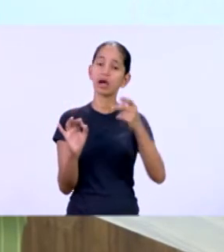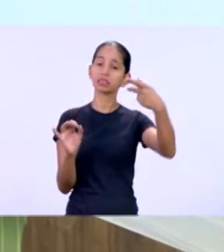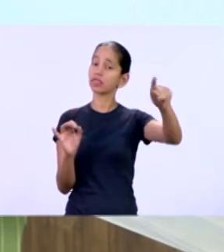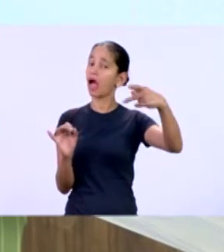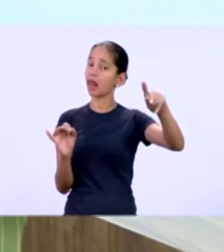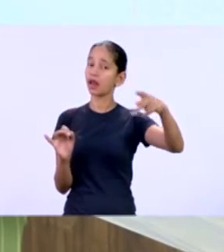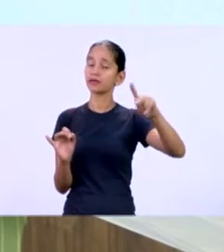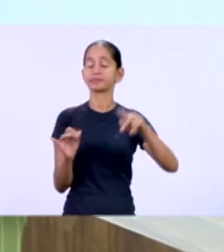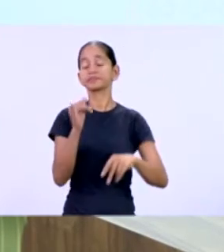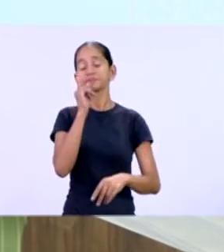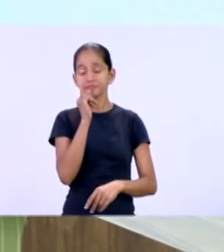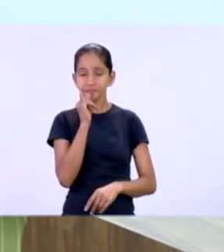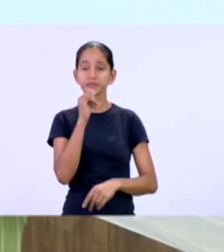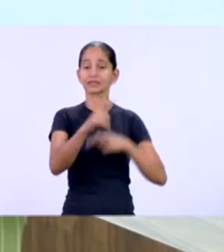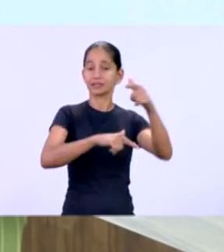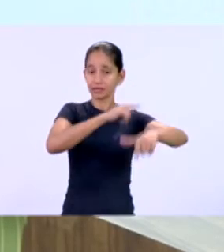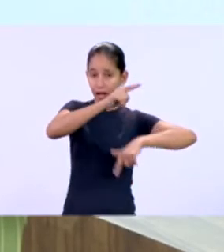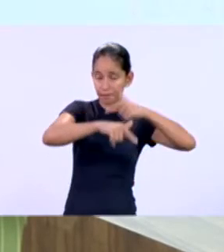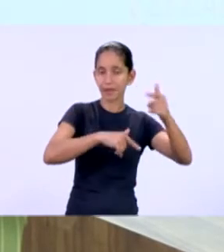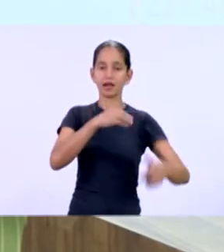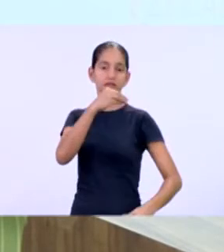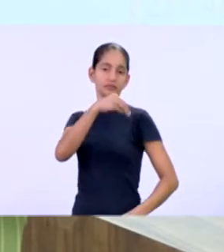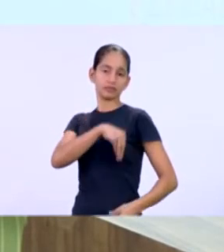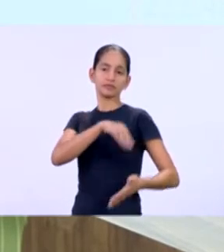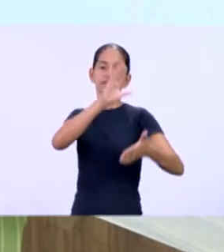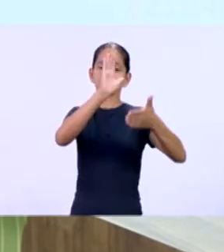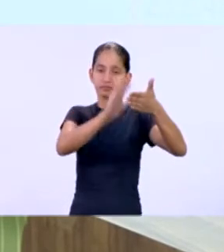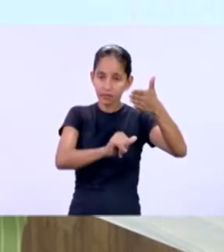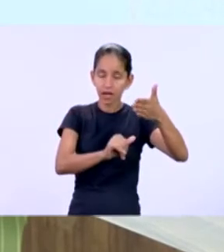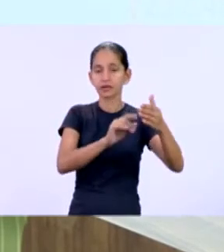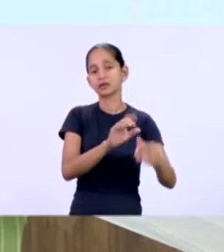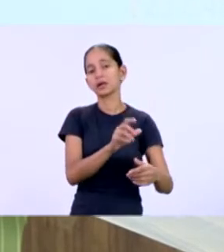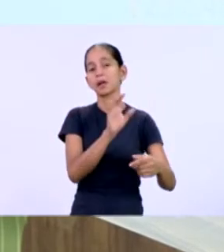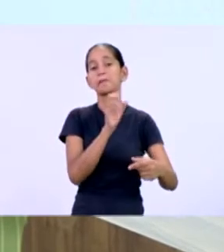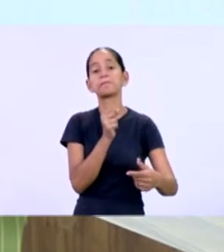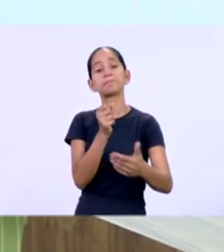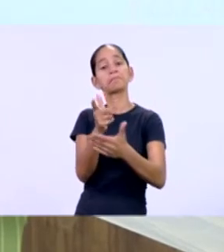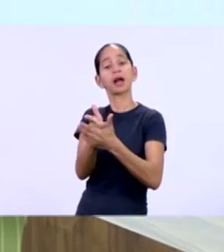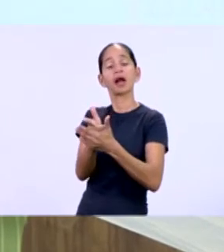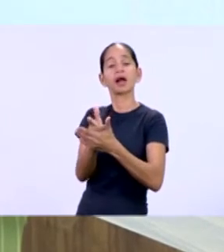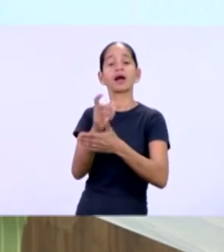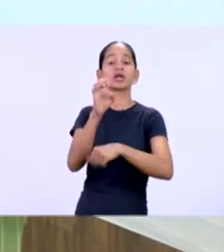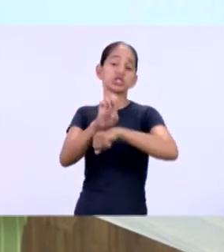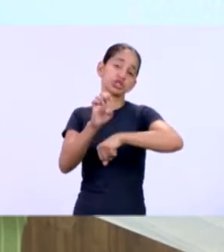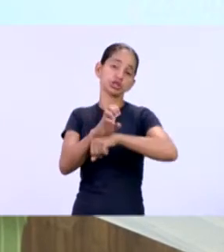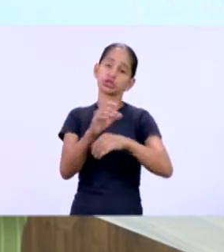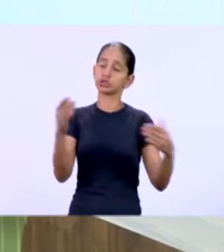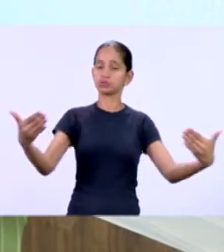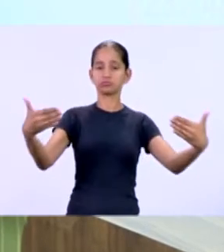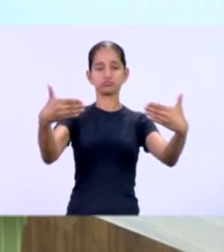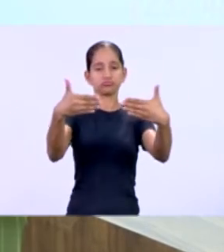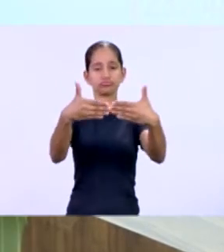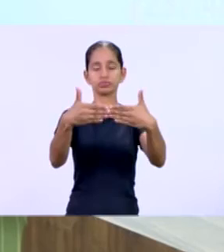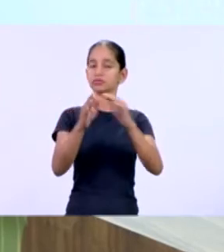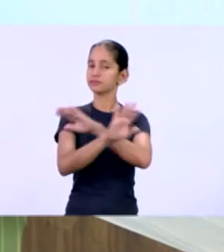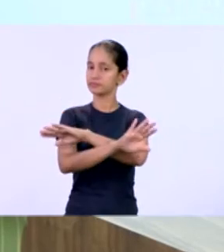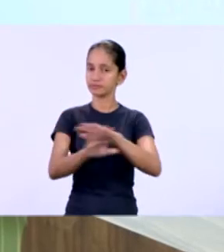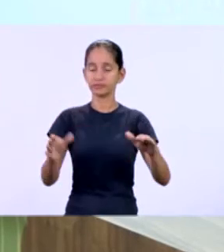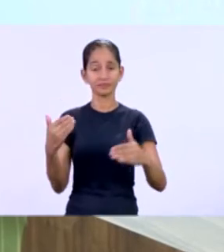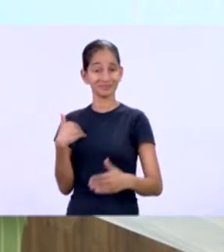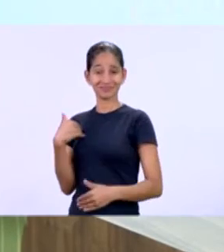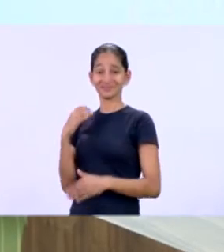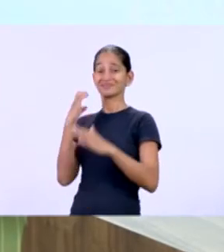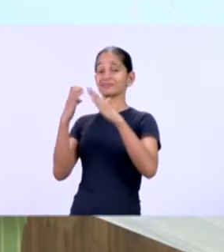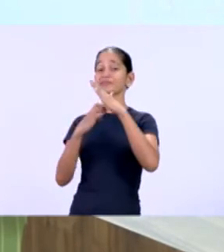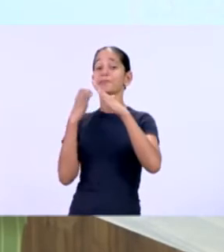do funcionário e repassa para o governo, para o sistema previdenciário. Correto? O que nós estamos falando aqui de previdência é aquela parte